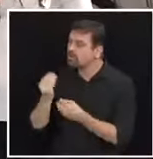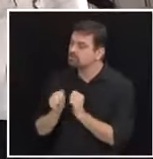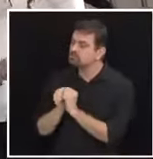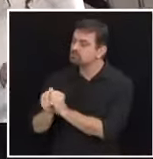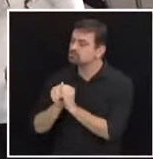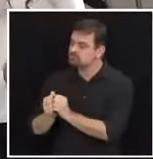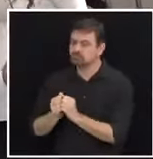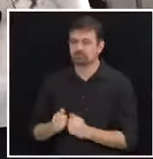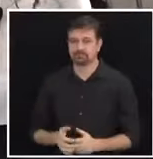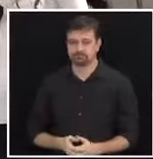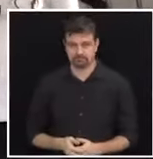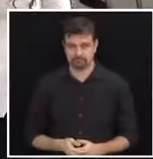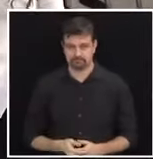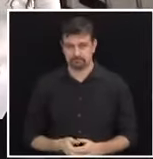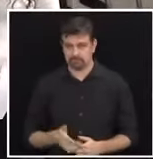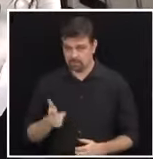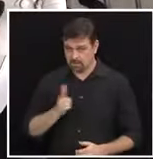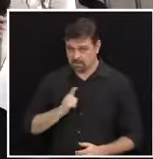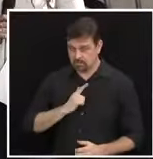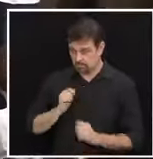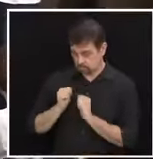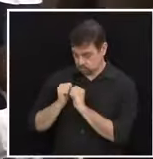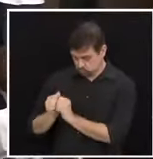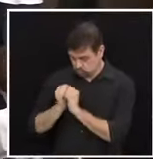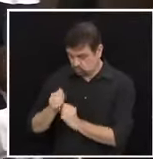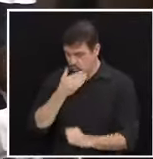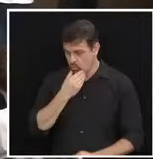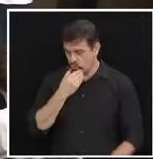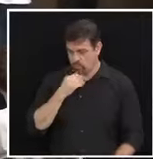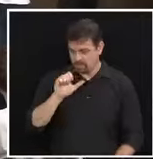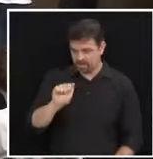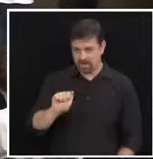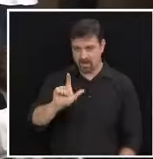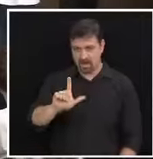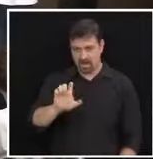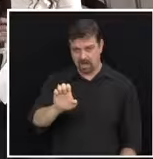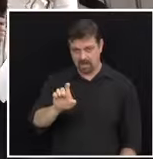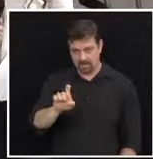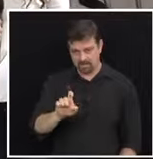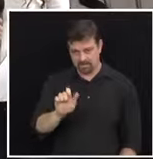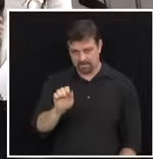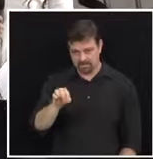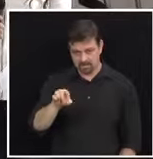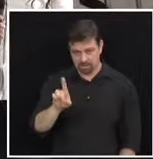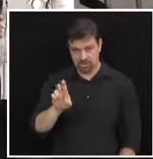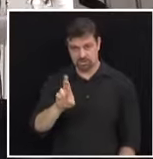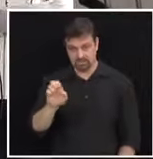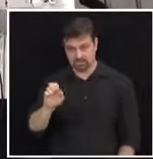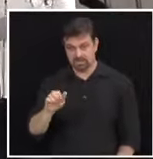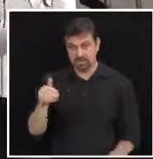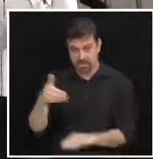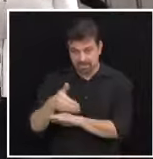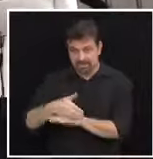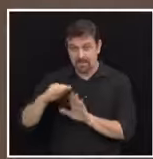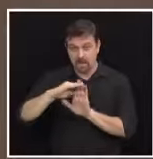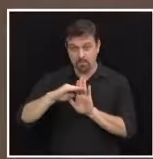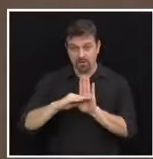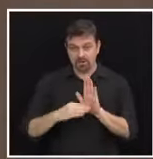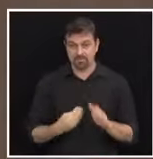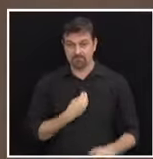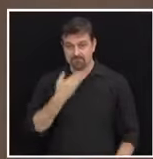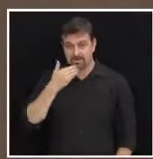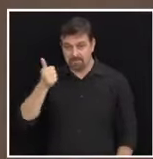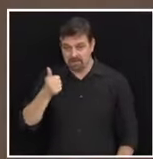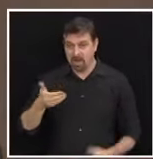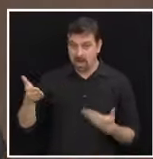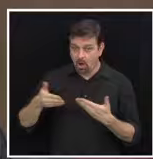fazer o teste? Olha só, aqui do meu lado eu tenho o Alexandre. Tudo bem, Alexandre? Tudo bom. O Alexandre é do projeto Viva Melhor e o Pedro é